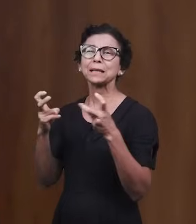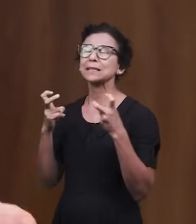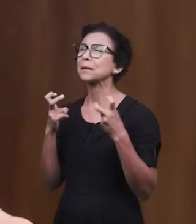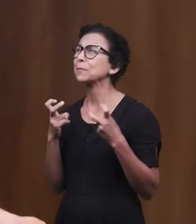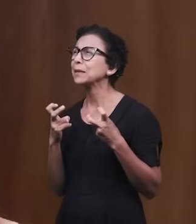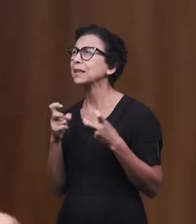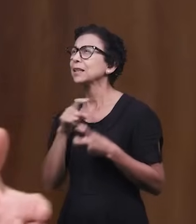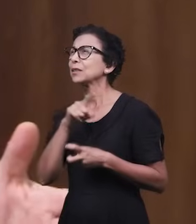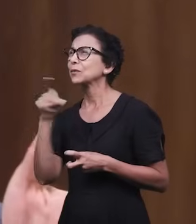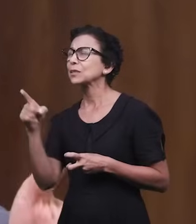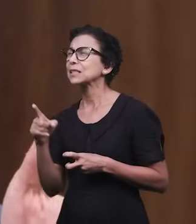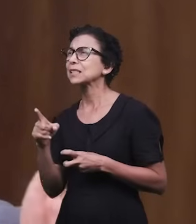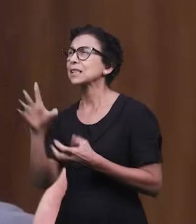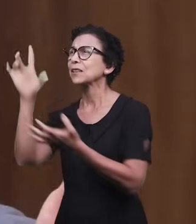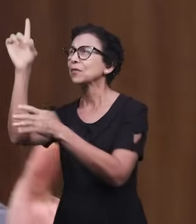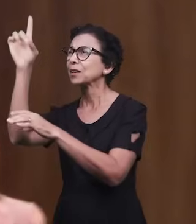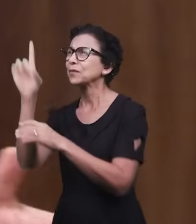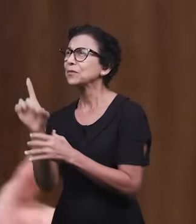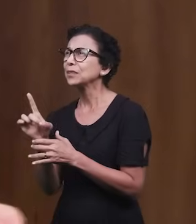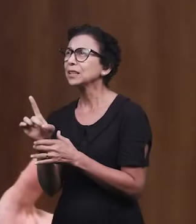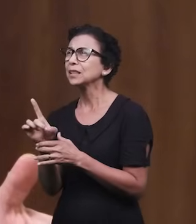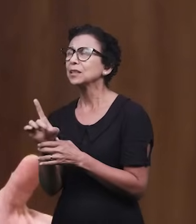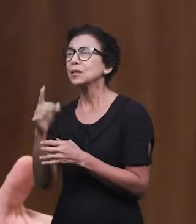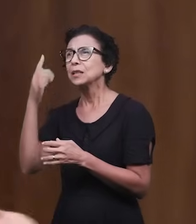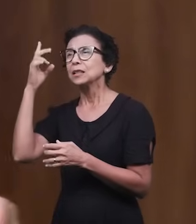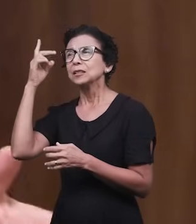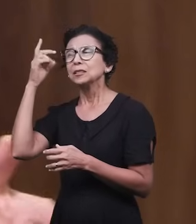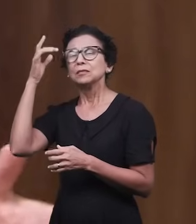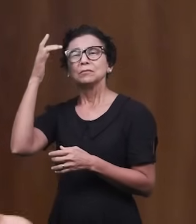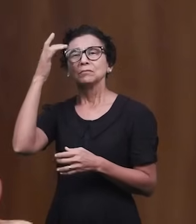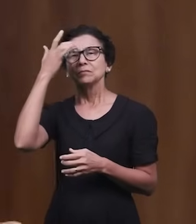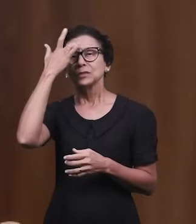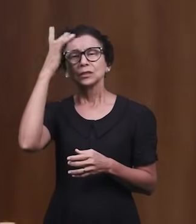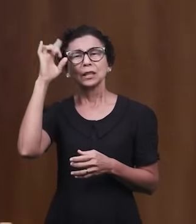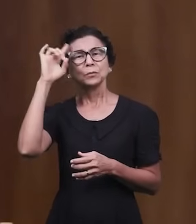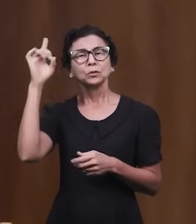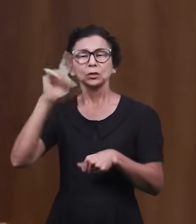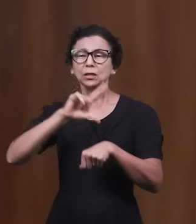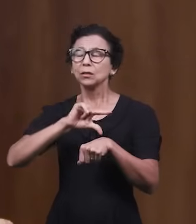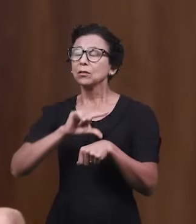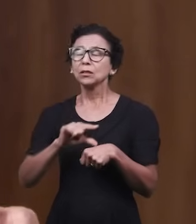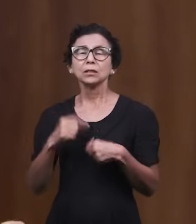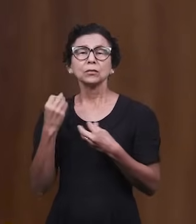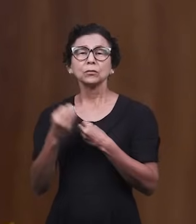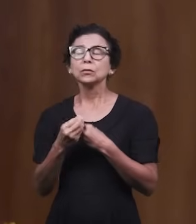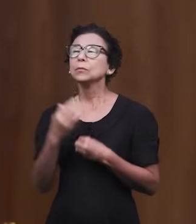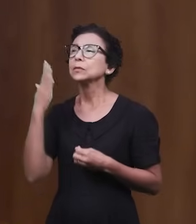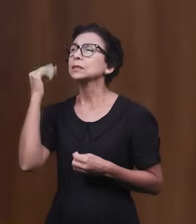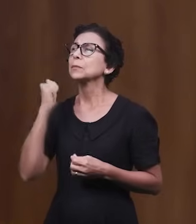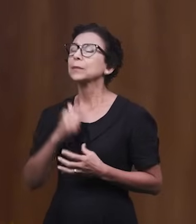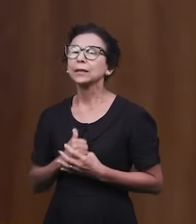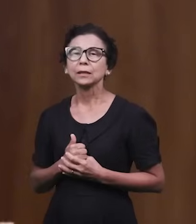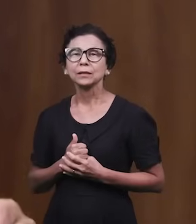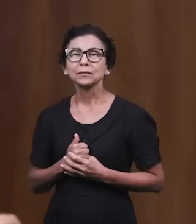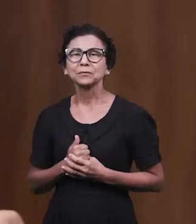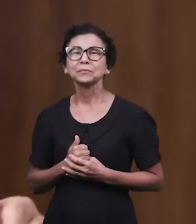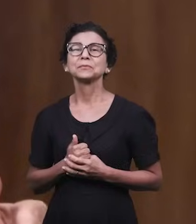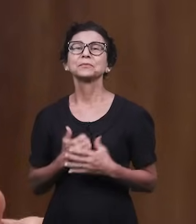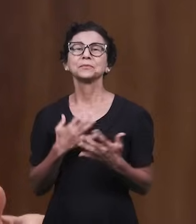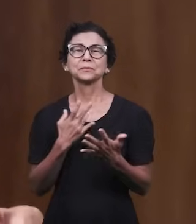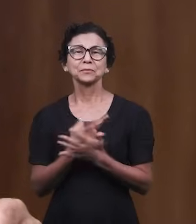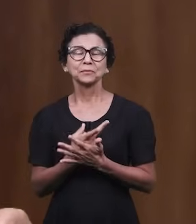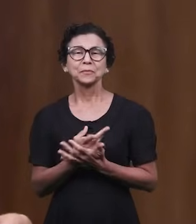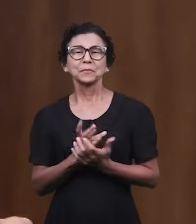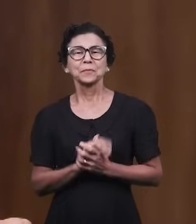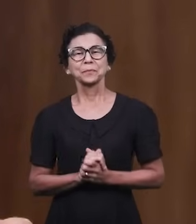precisamos perceber? O Senhor disse que era aquele dia e hora, ninguém sabe. Mas existe algum indicativo? Sim. Então, veio ali os sinais,